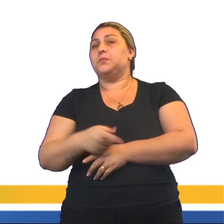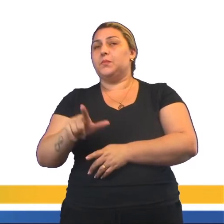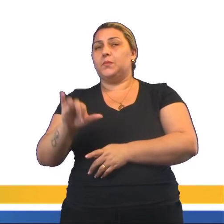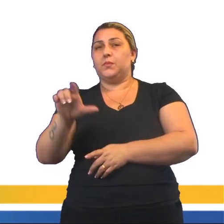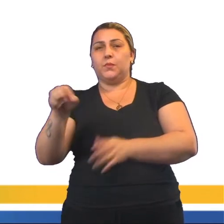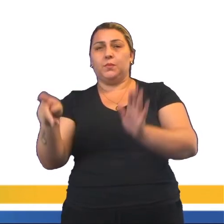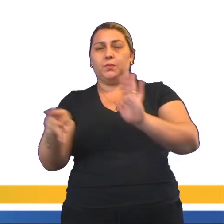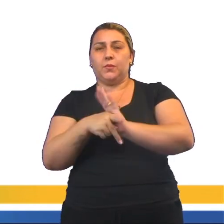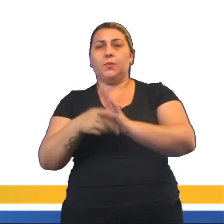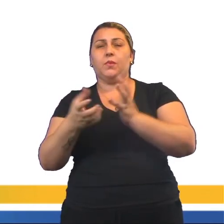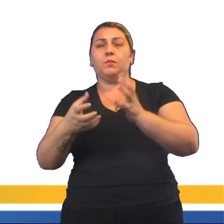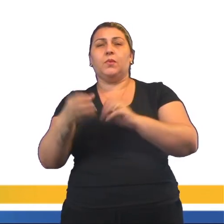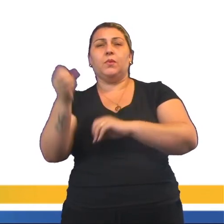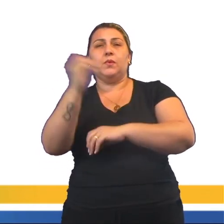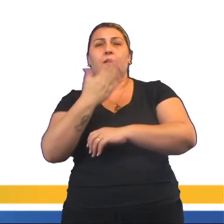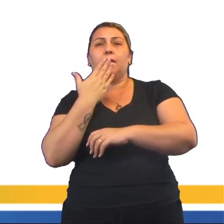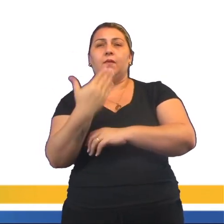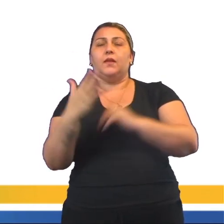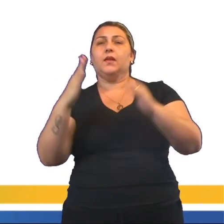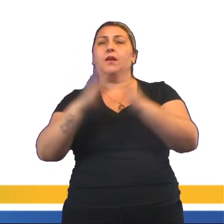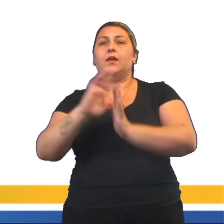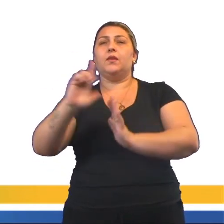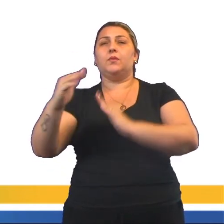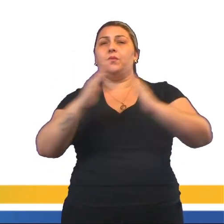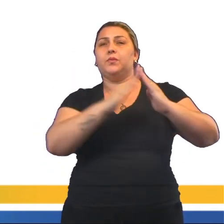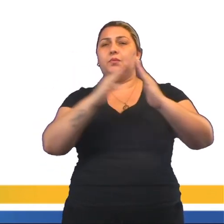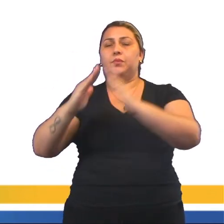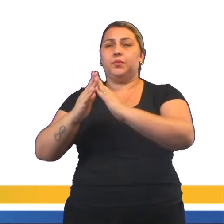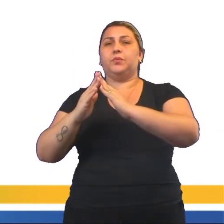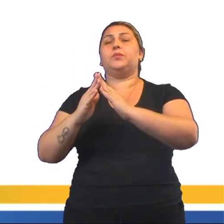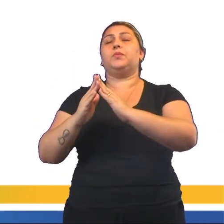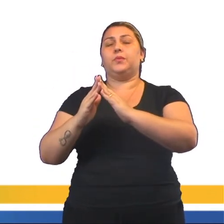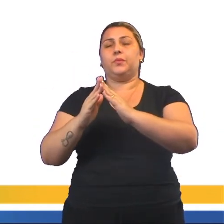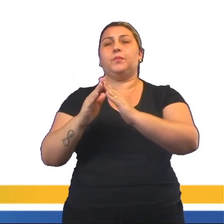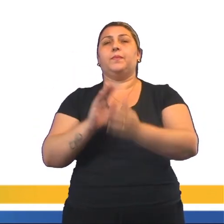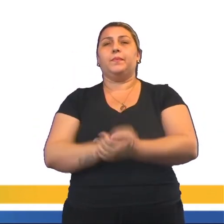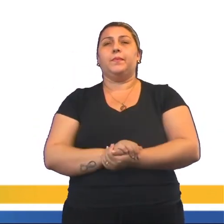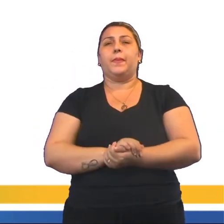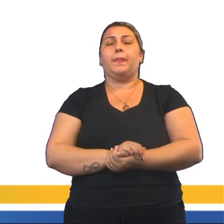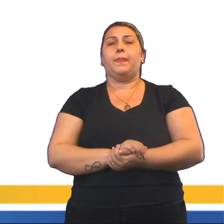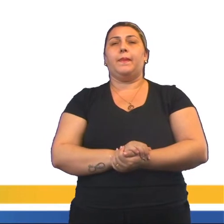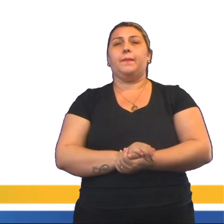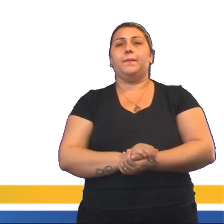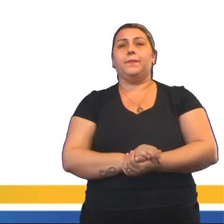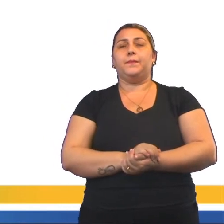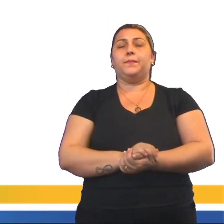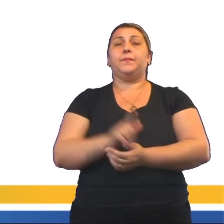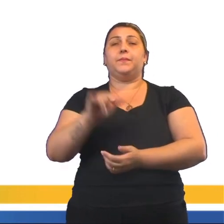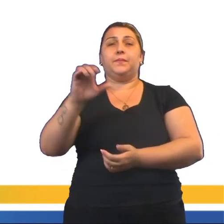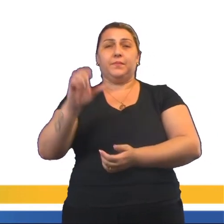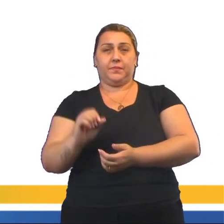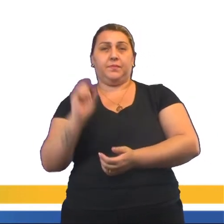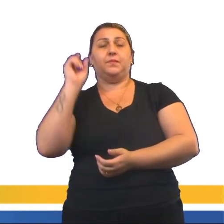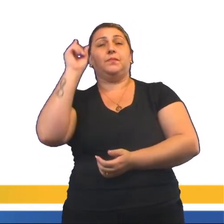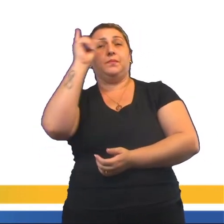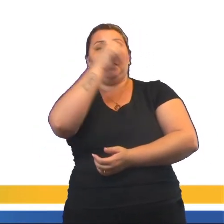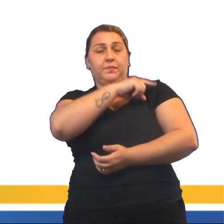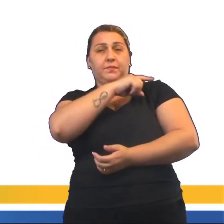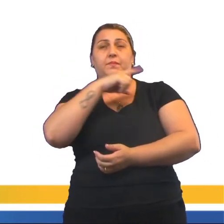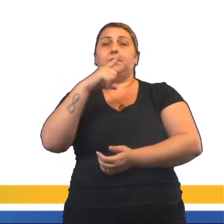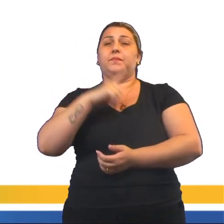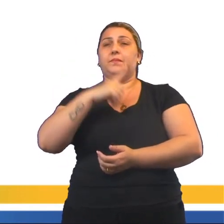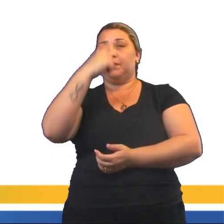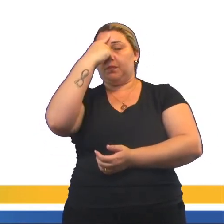lixo. Querem depositar o lixo na frente da casa dos outros, do lado do muro da casa dos outros, então daí por diante. Lixo é um caso sério. E aí tem